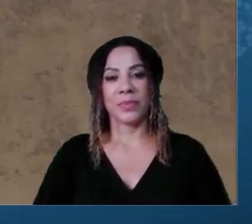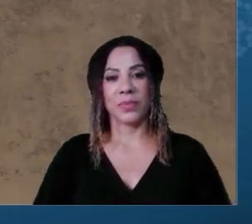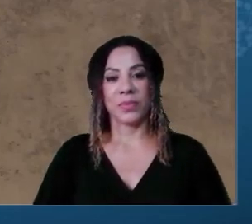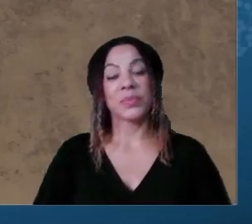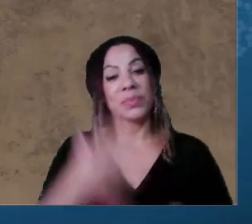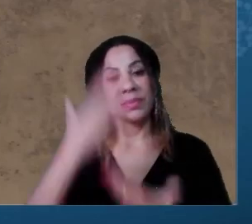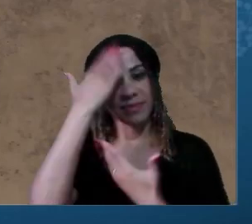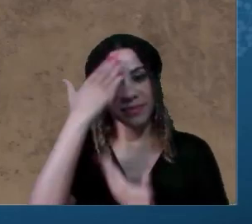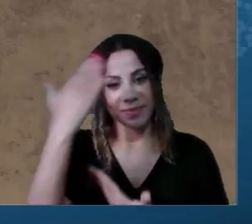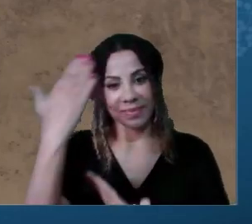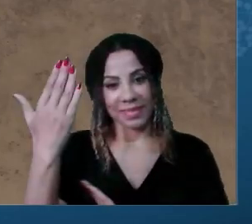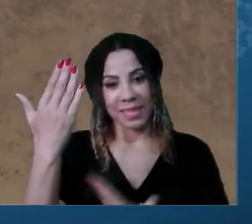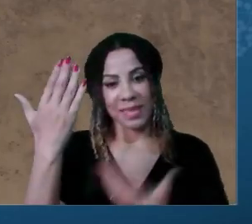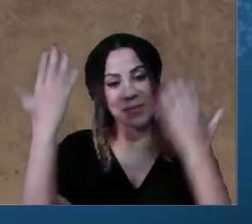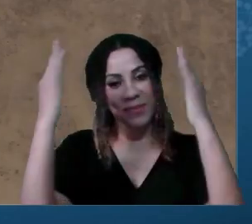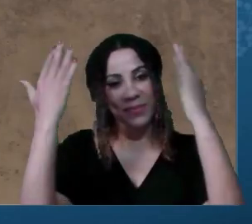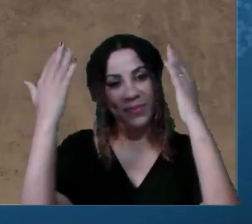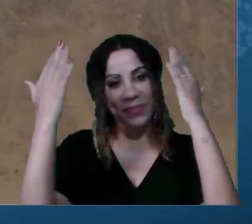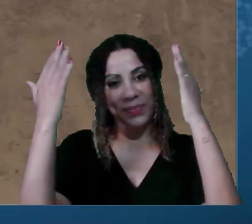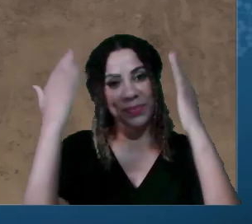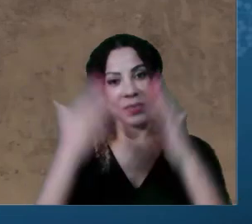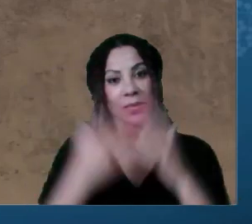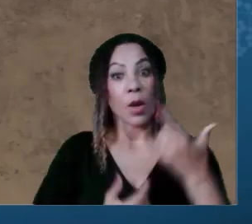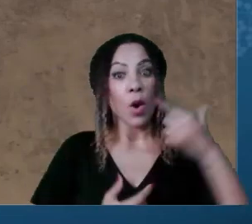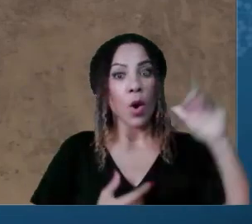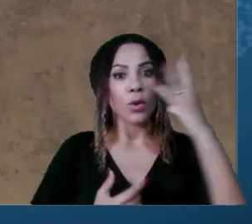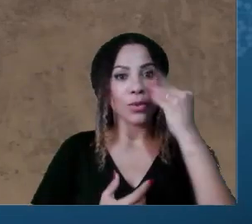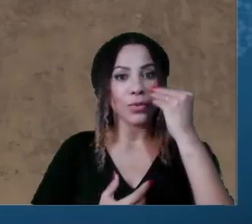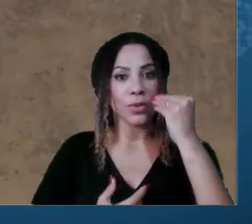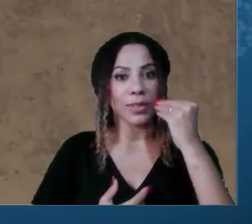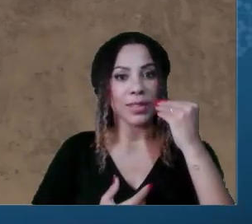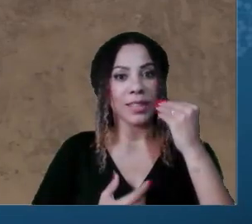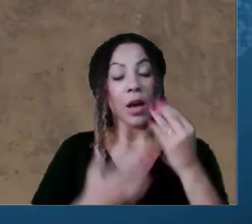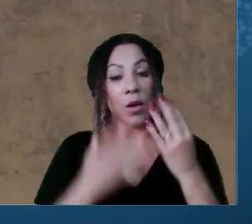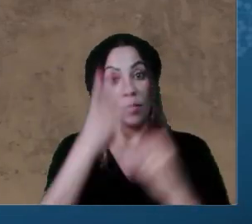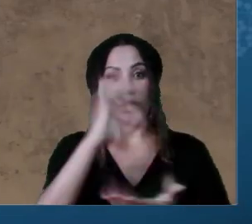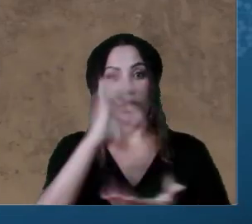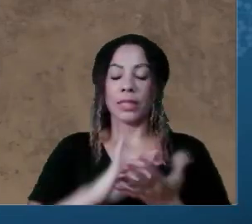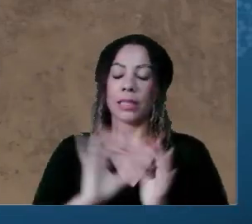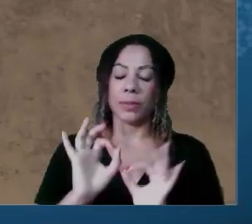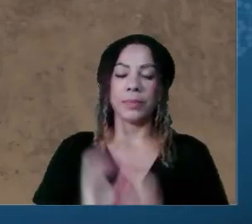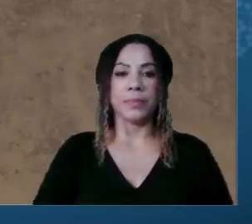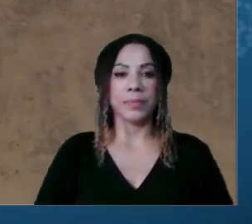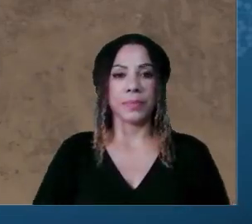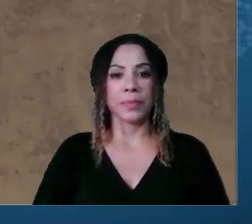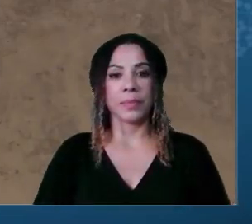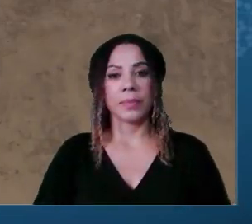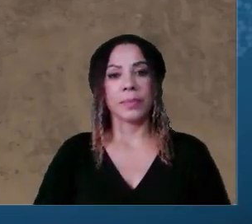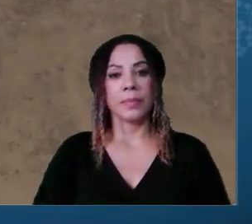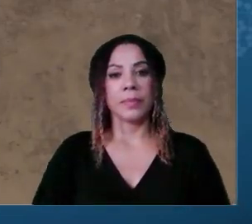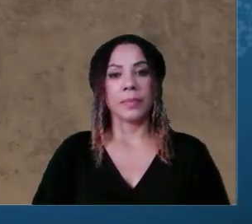Obrigada, parabéns. Outra foto? A foto oficial, claro.